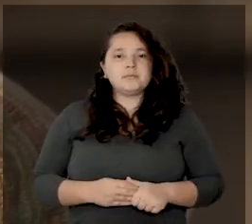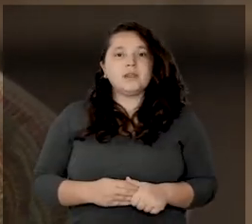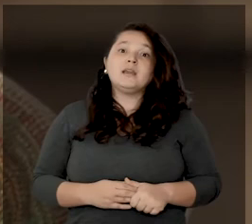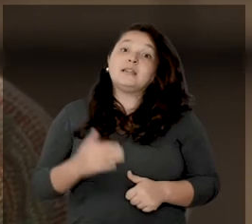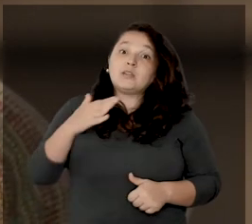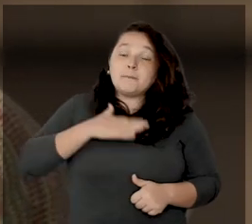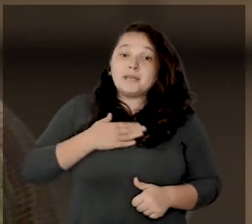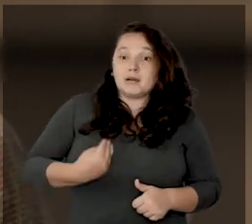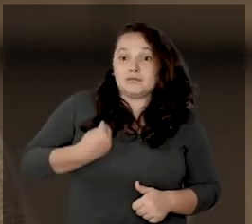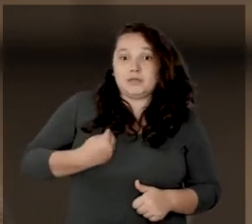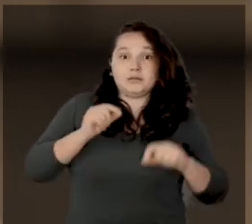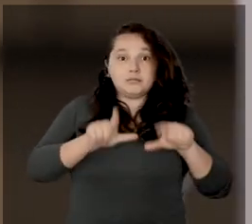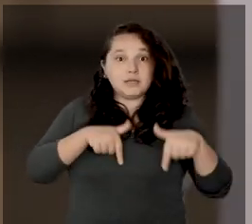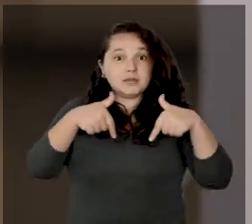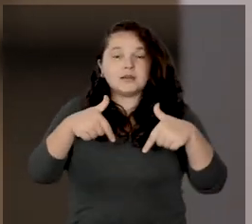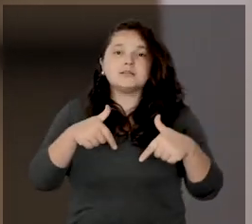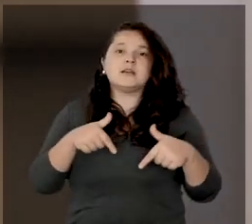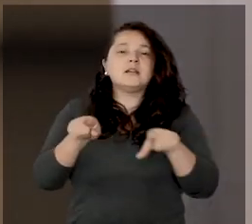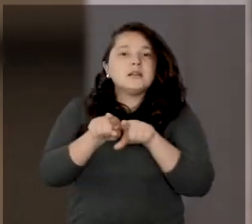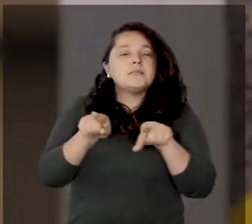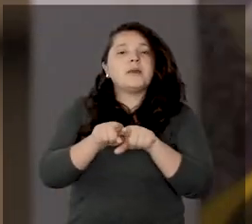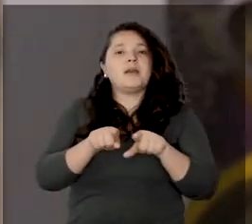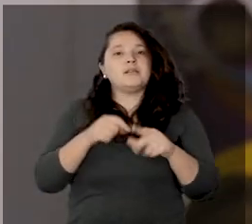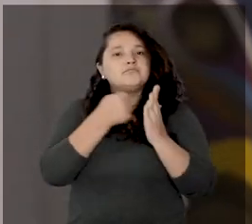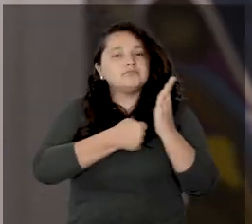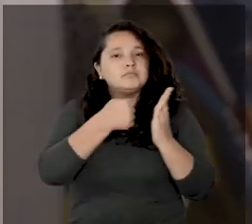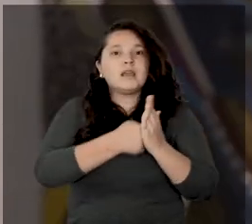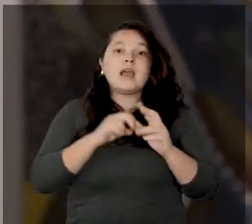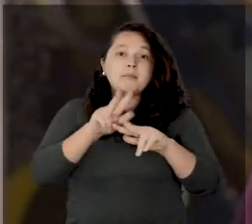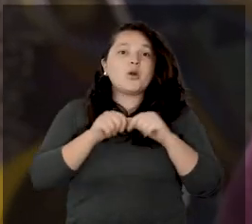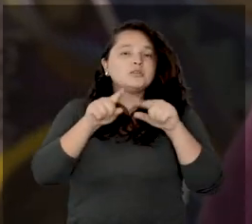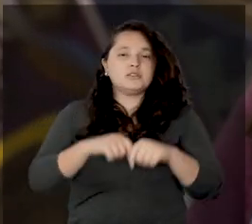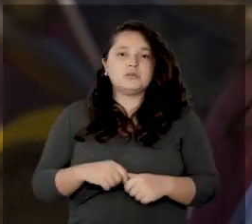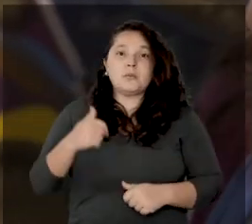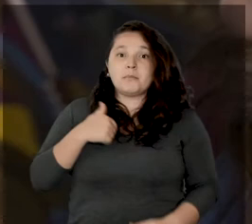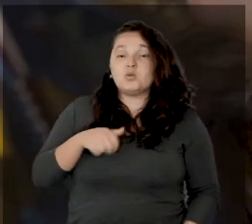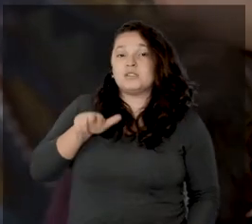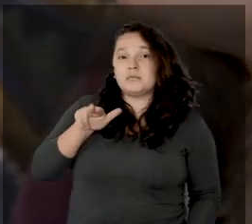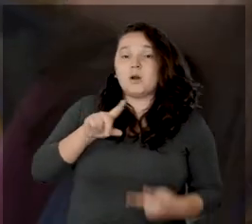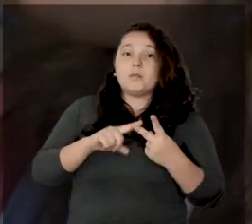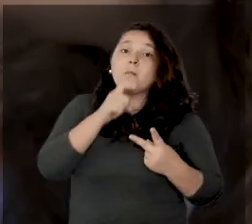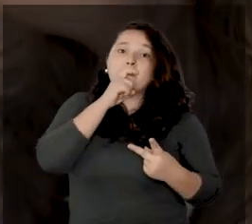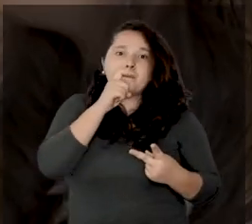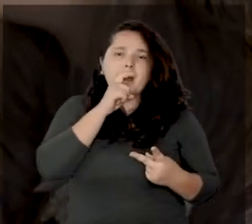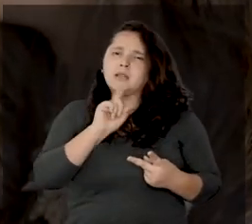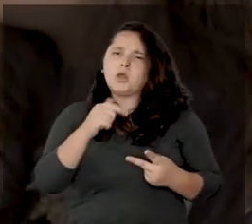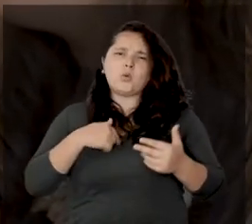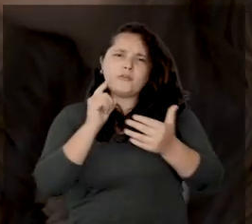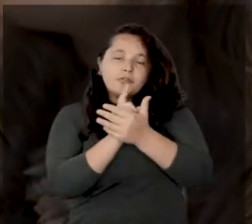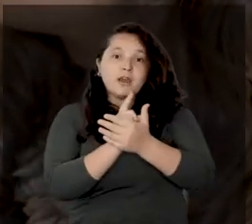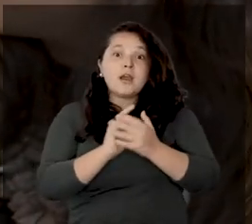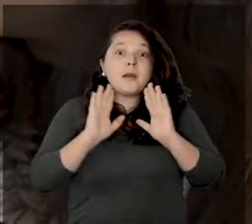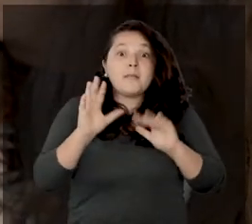militância, vem desse lugar, né? Meus irmãos, meu pai, não se envolviam nessa coisa e tal, mas eu e minha mãe, a minha mãe, pelo menos, me deu essa consciência. E é por